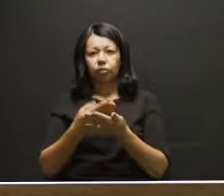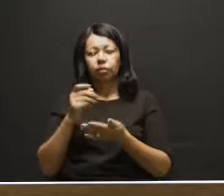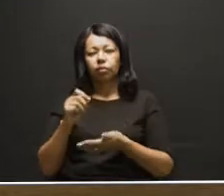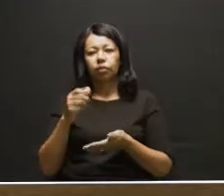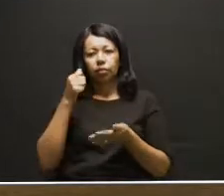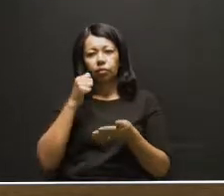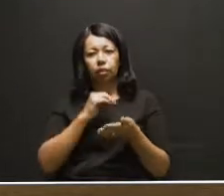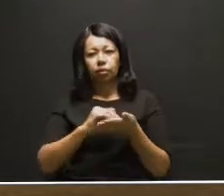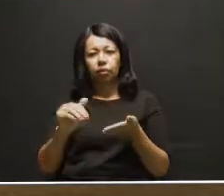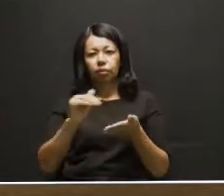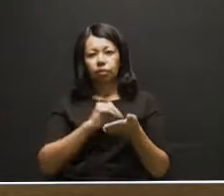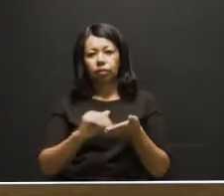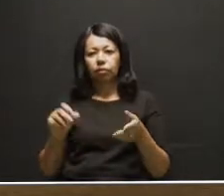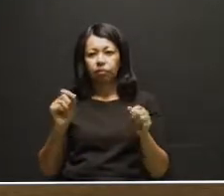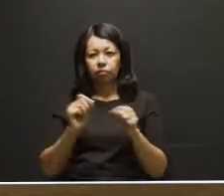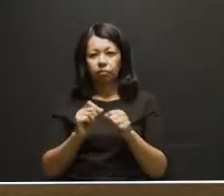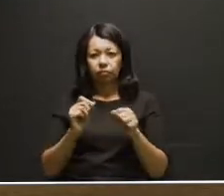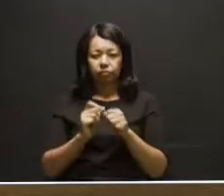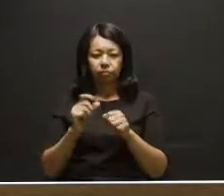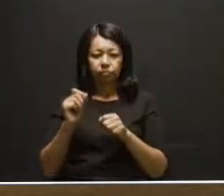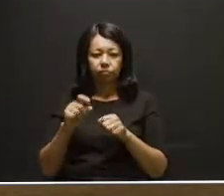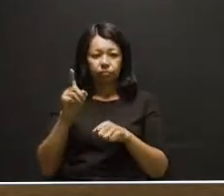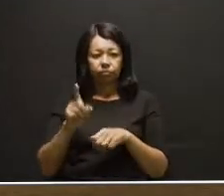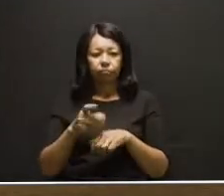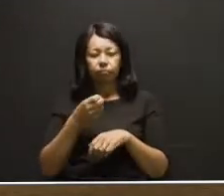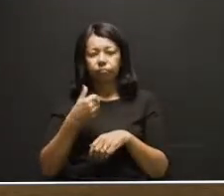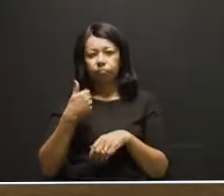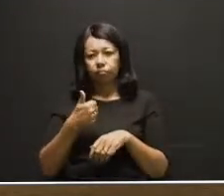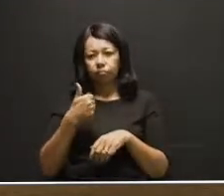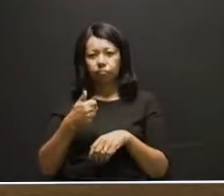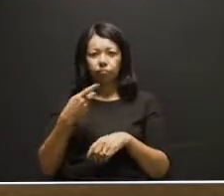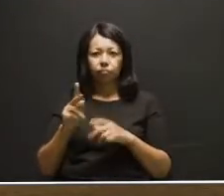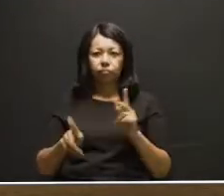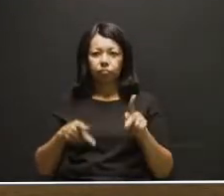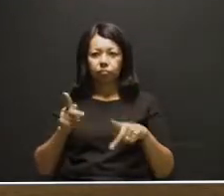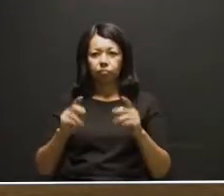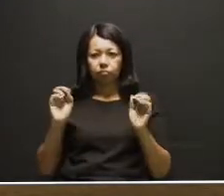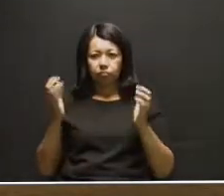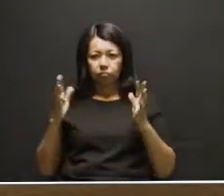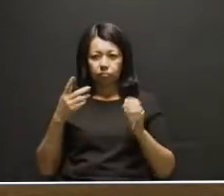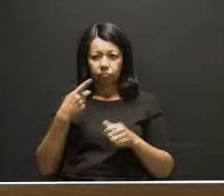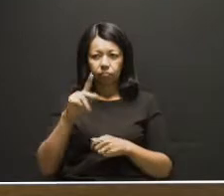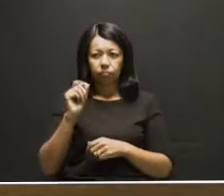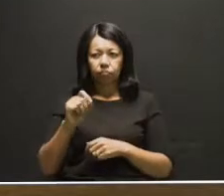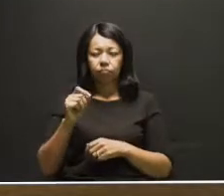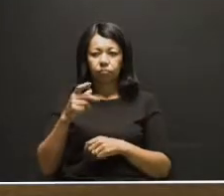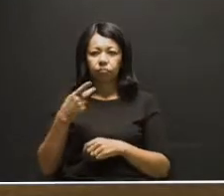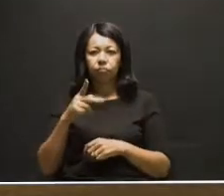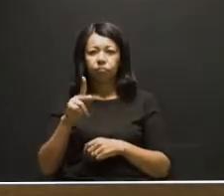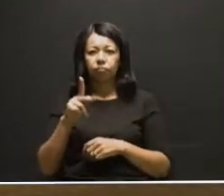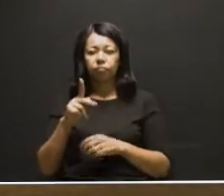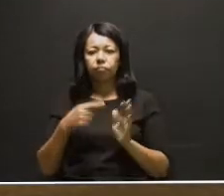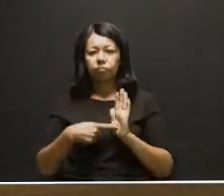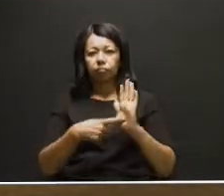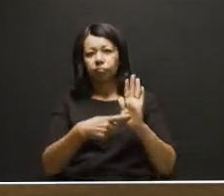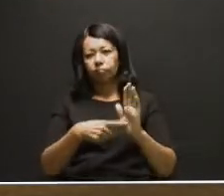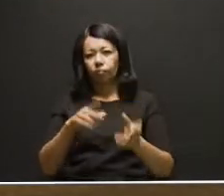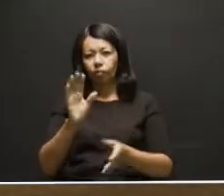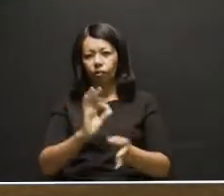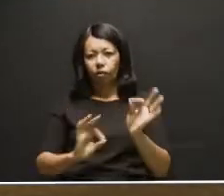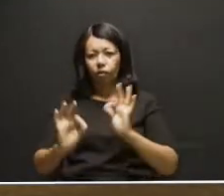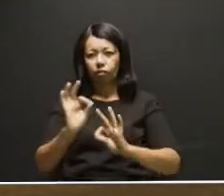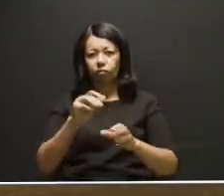secretaria fazendo isso será um ganho para a população então meus parabéns à vossa excelência e pelo pela apresentação do projeto